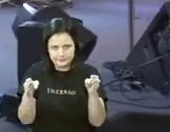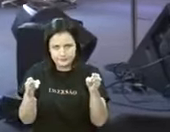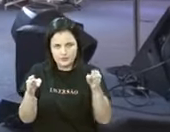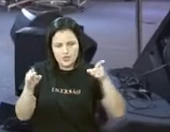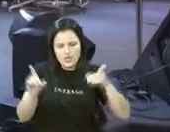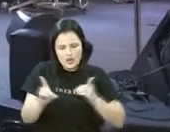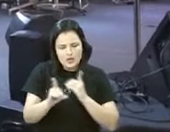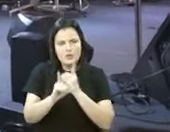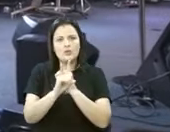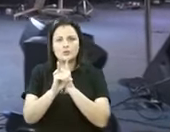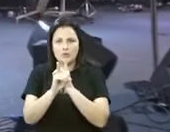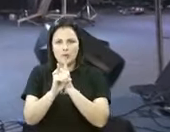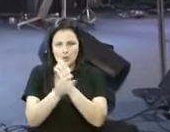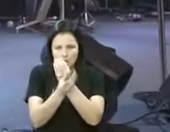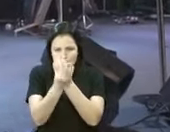Mira em Isaías.